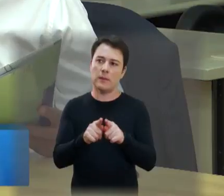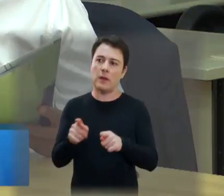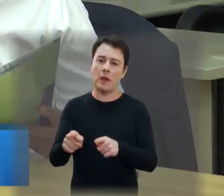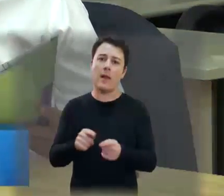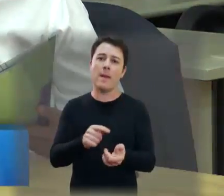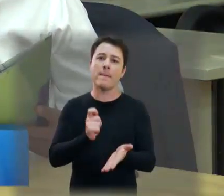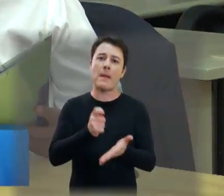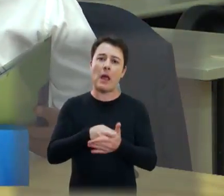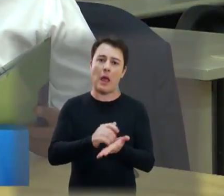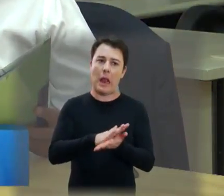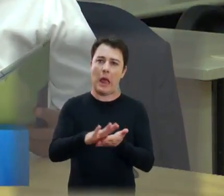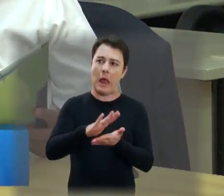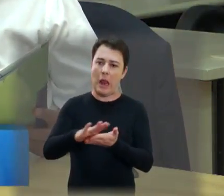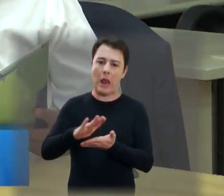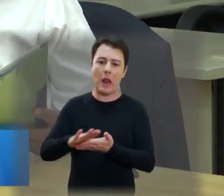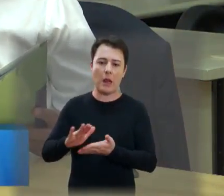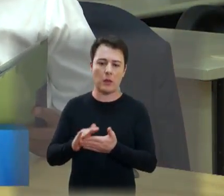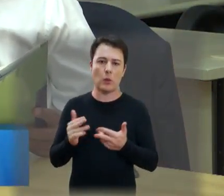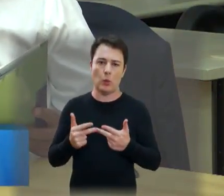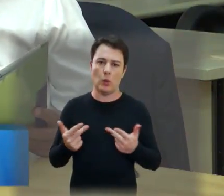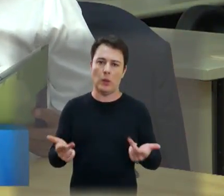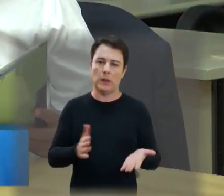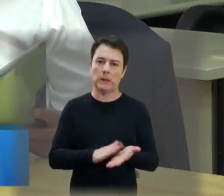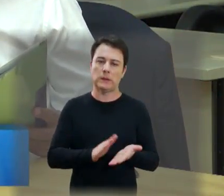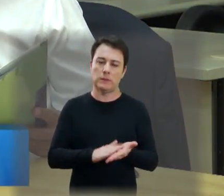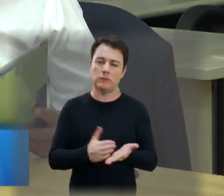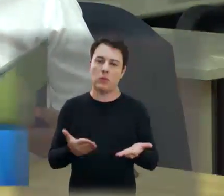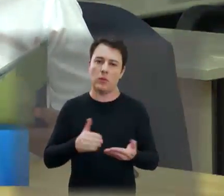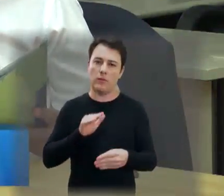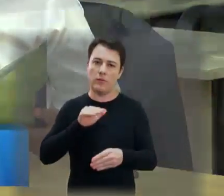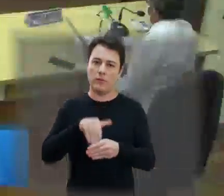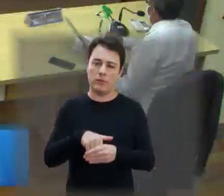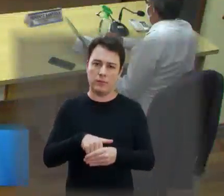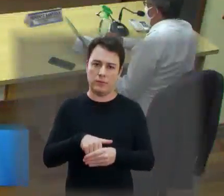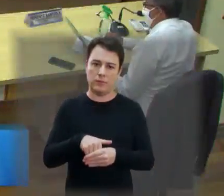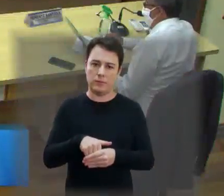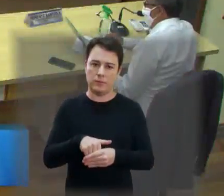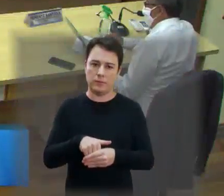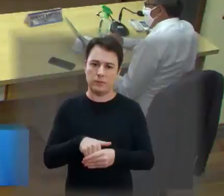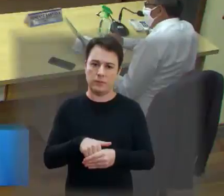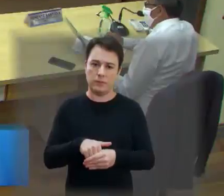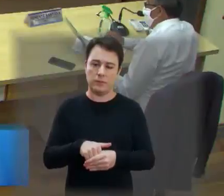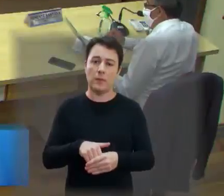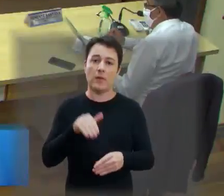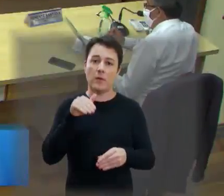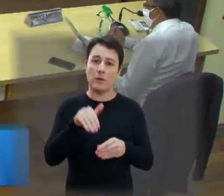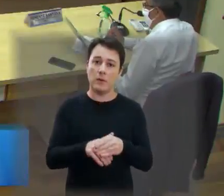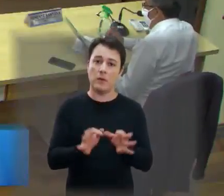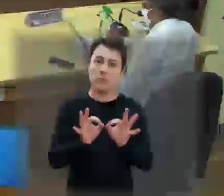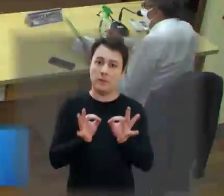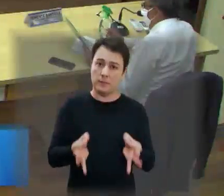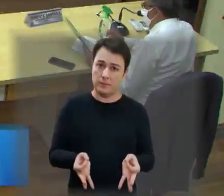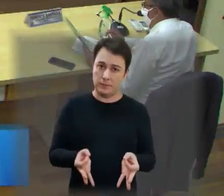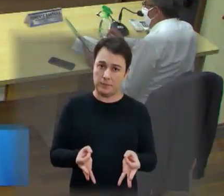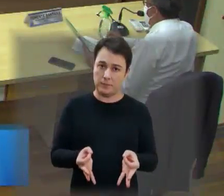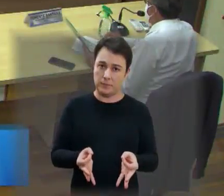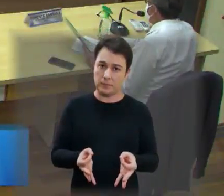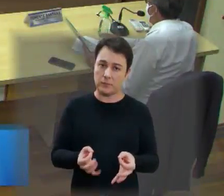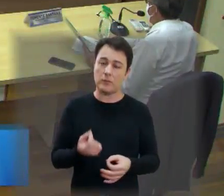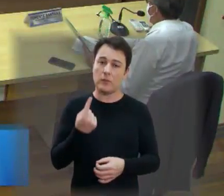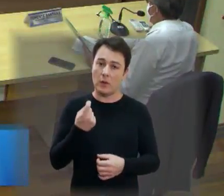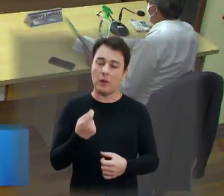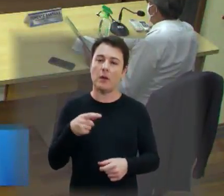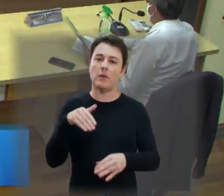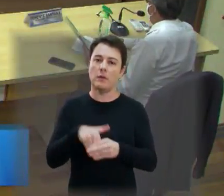o custeio também de uma entidade. Parabéns. Vamos, então, à votação. A votação é simbólica, a maioria é simples. Única